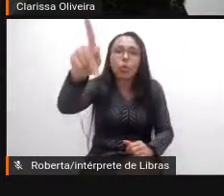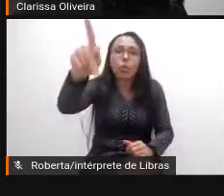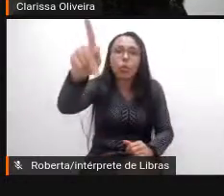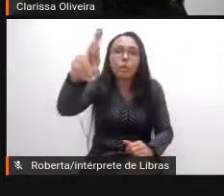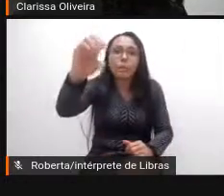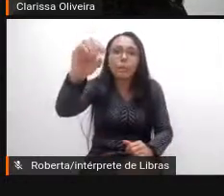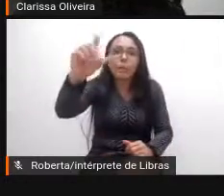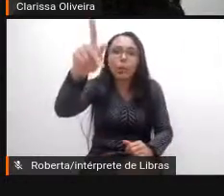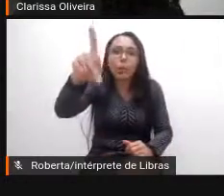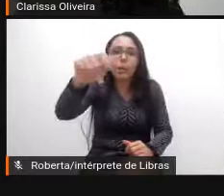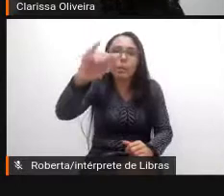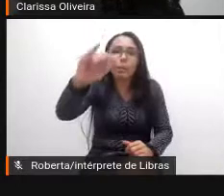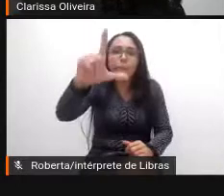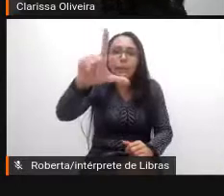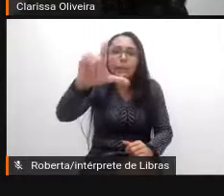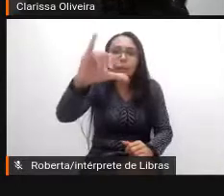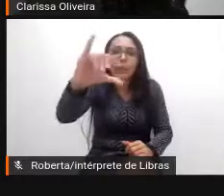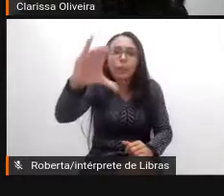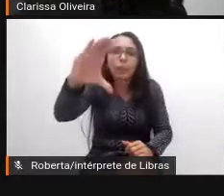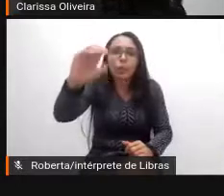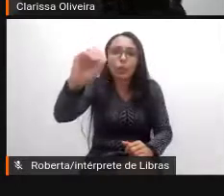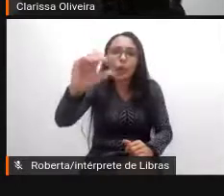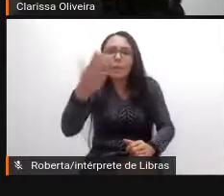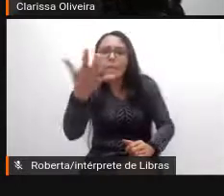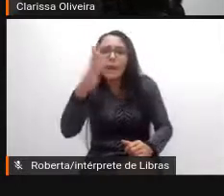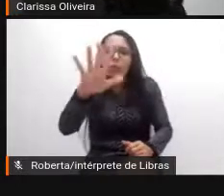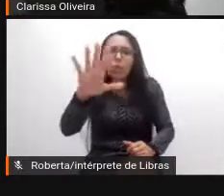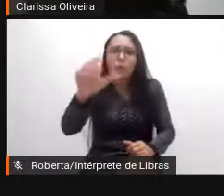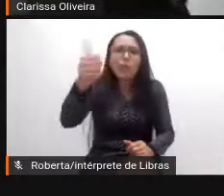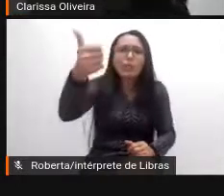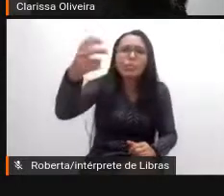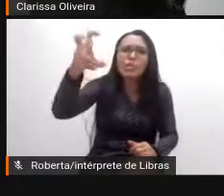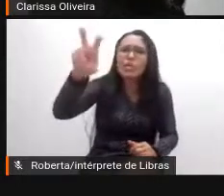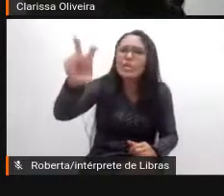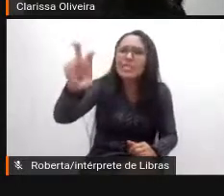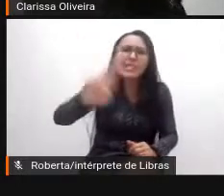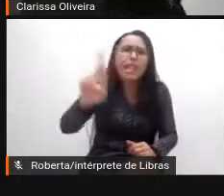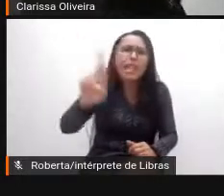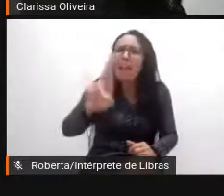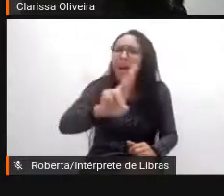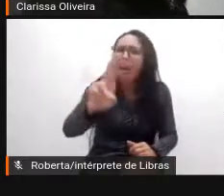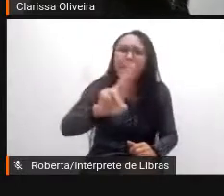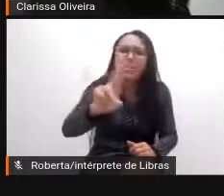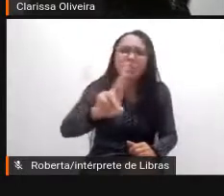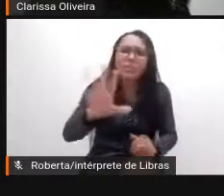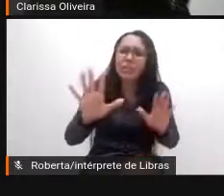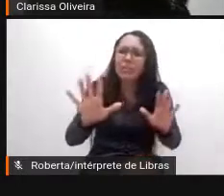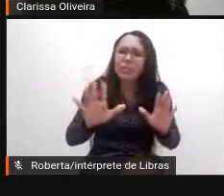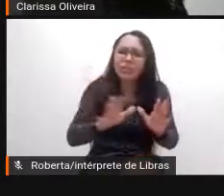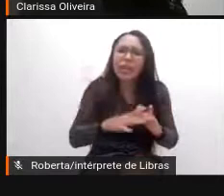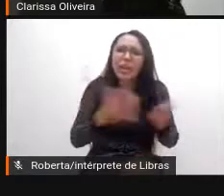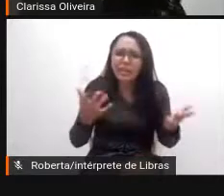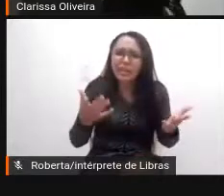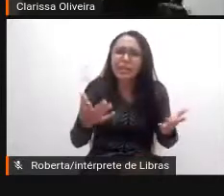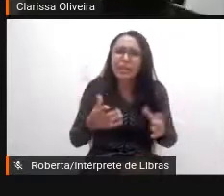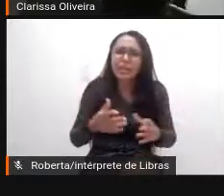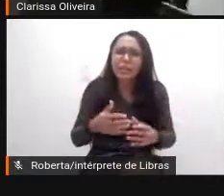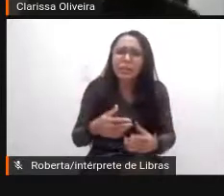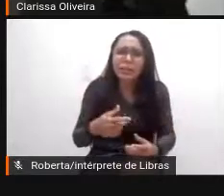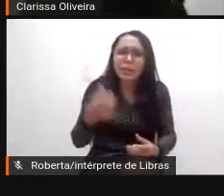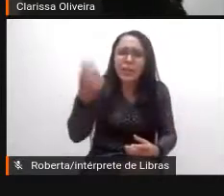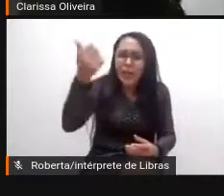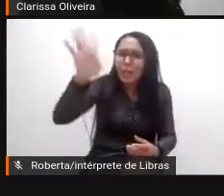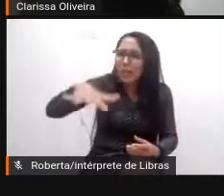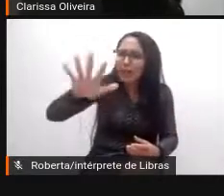mais ou menos R$15. Não é tão caro assim. Vocês podem comprar e limpar esse celular. No entanto, a